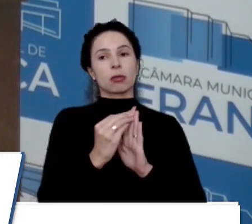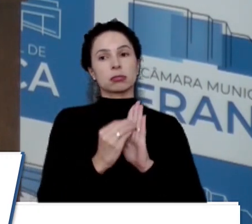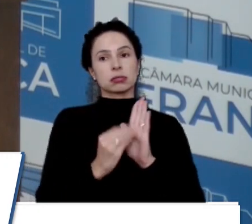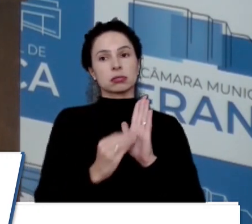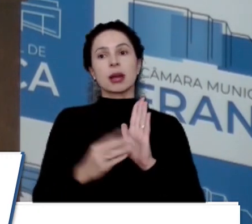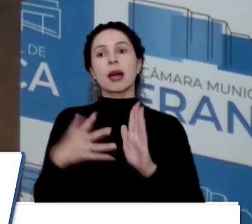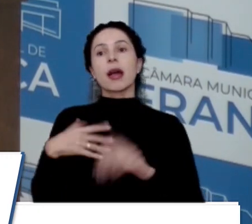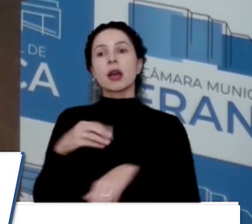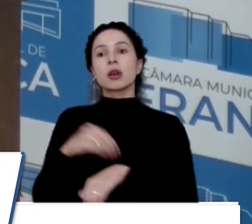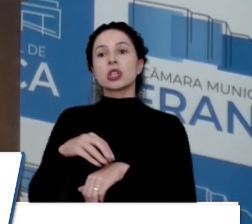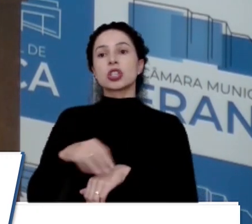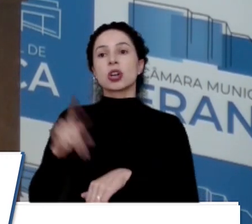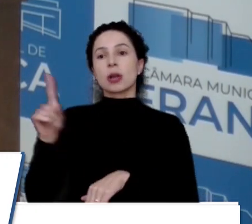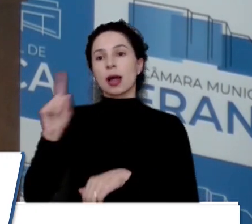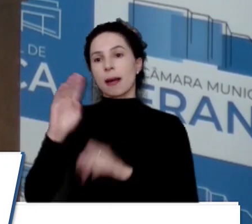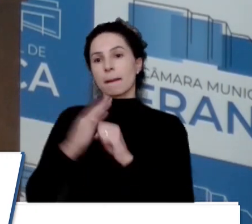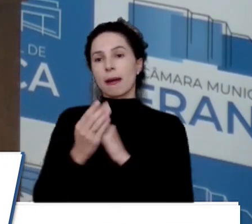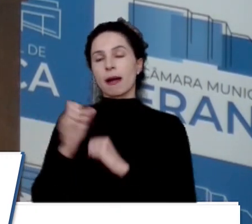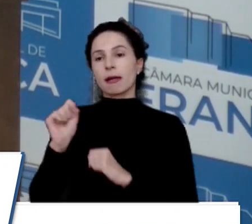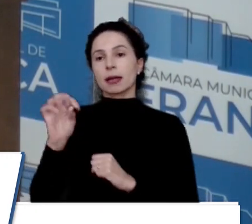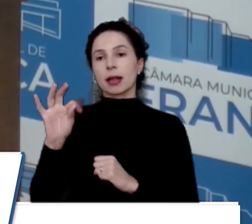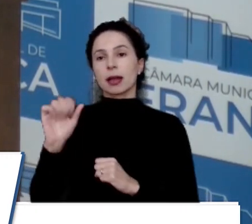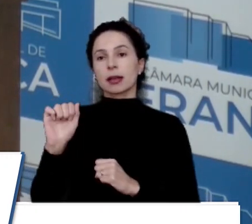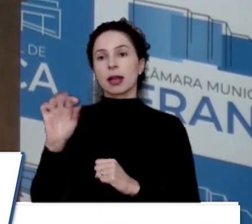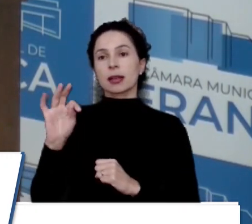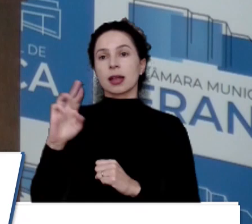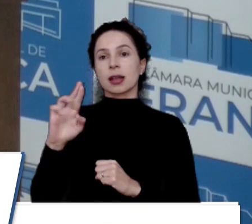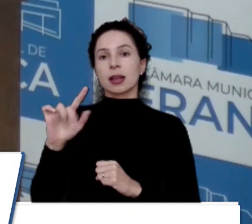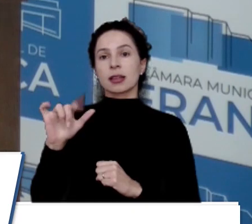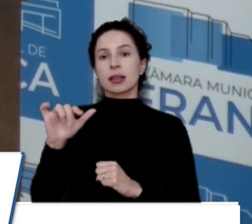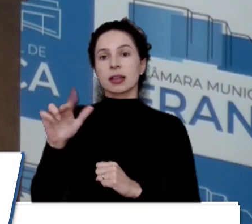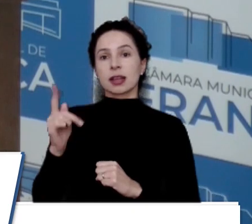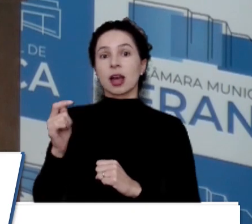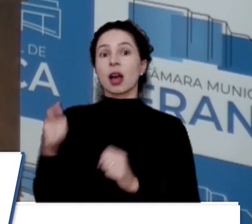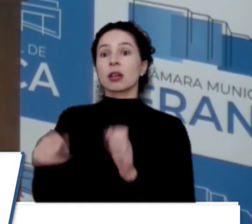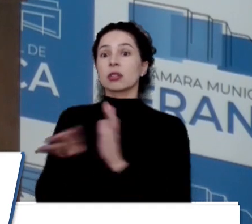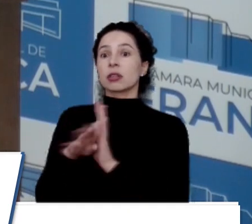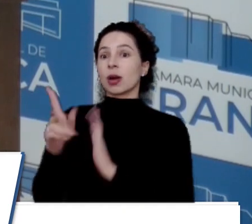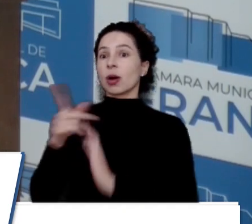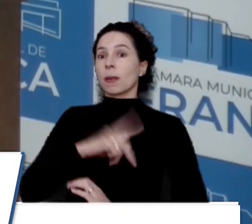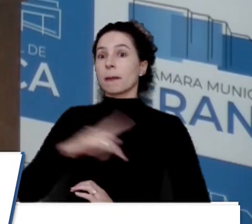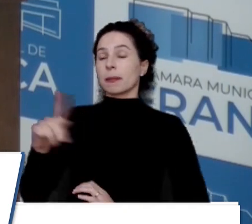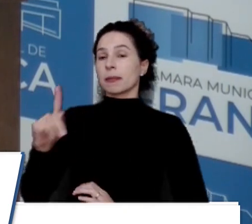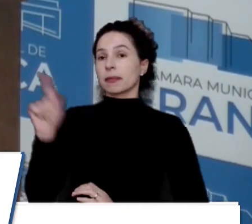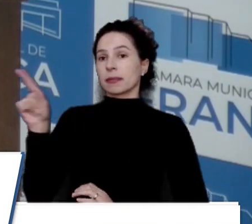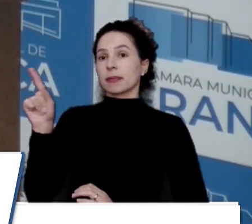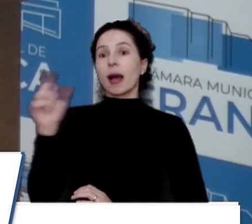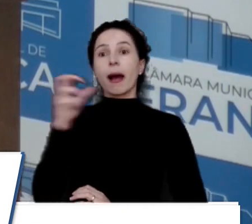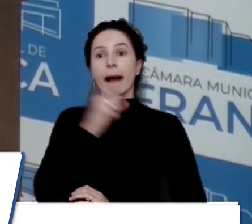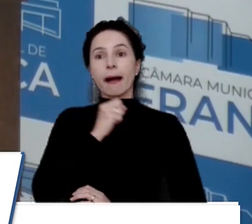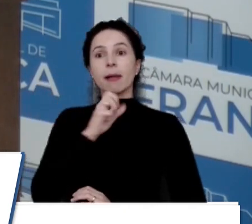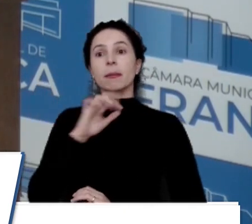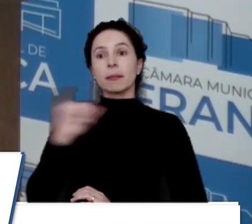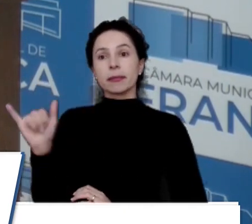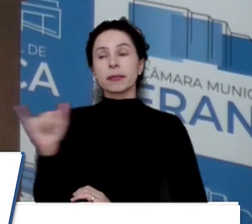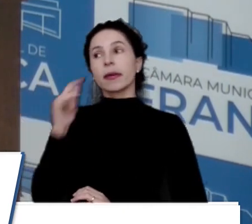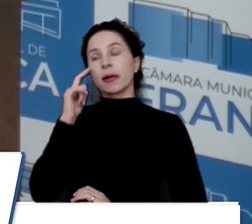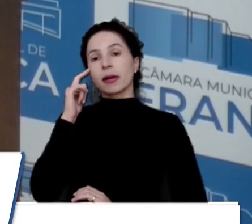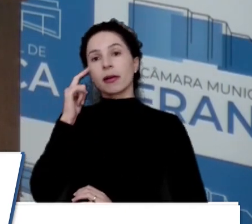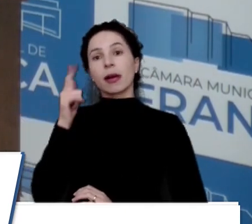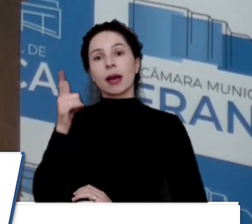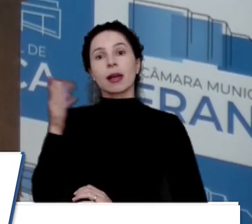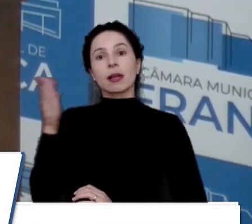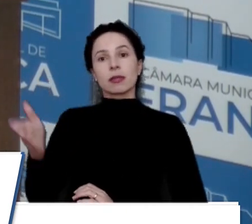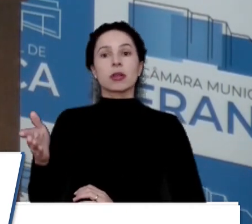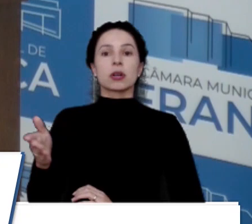lá no campo de Santa Terezinha chegou até o presidente da Liga lá rápido né quer dizer ele foi lá tá